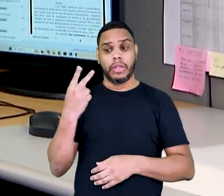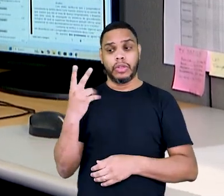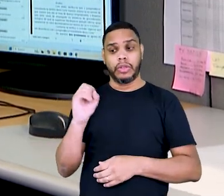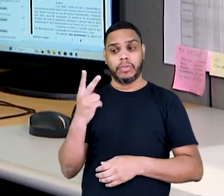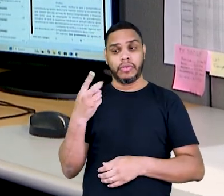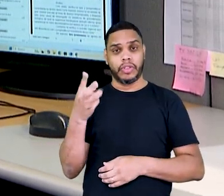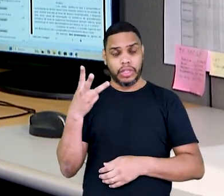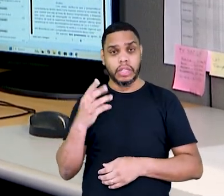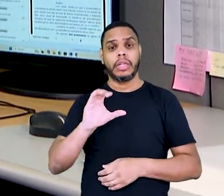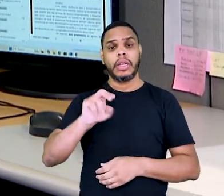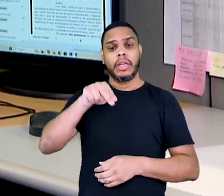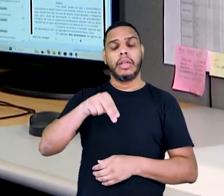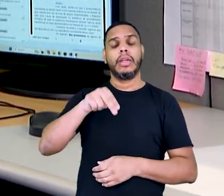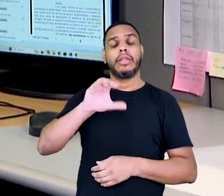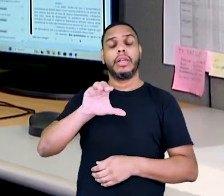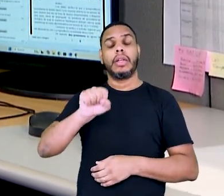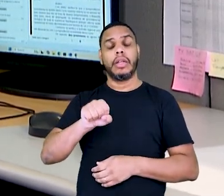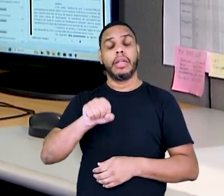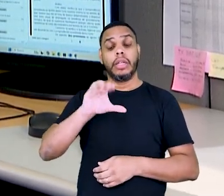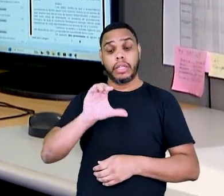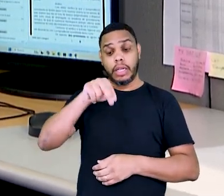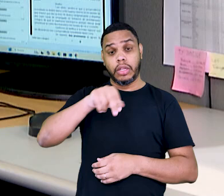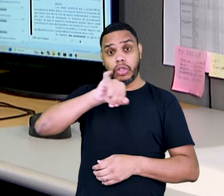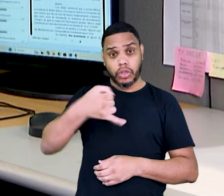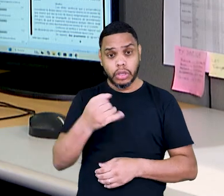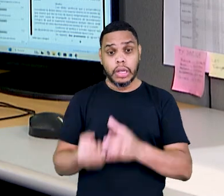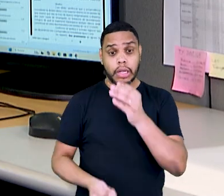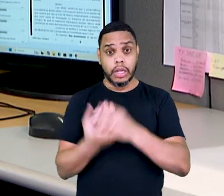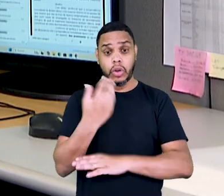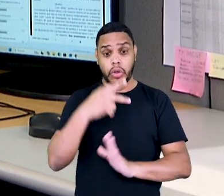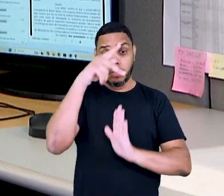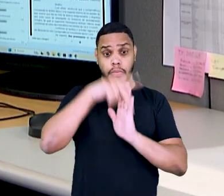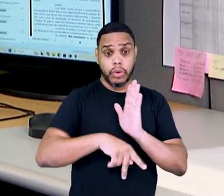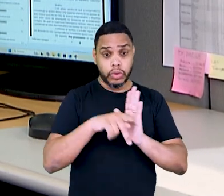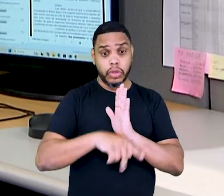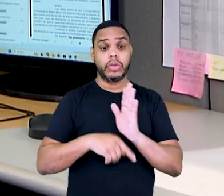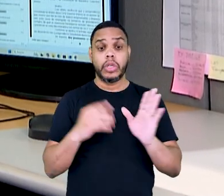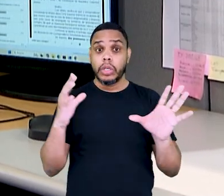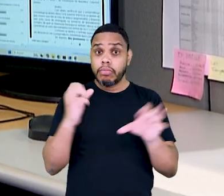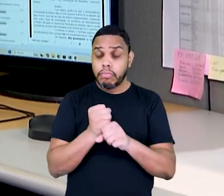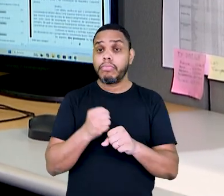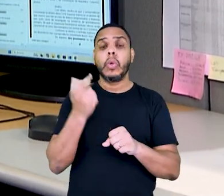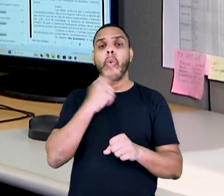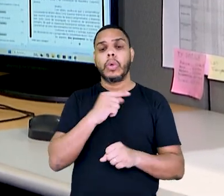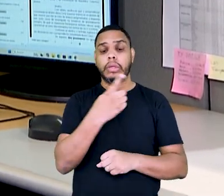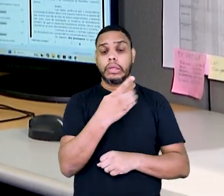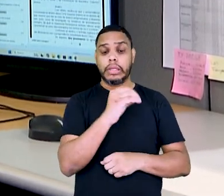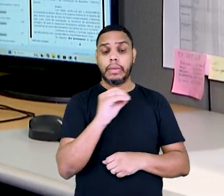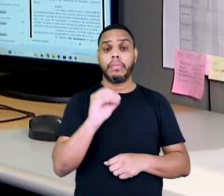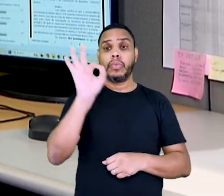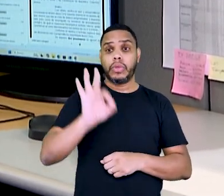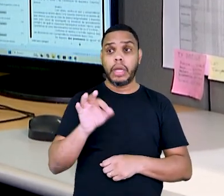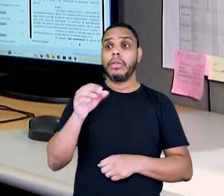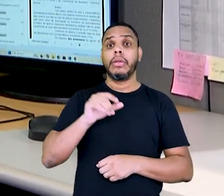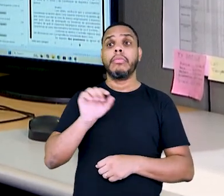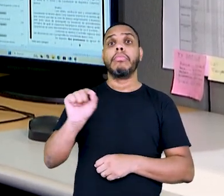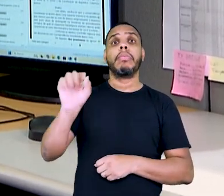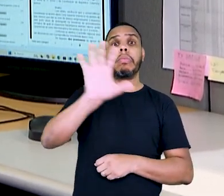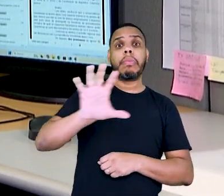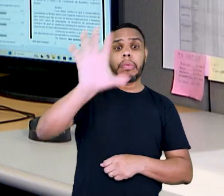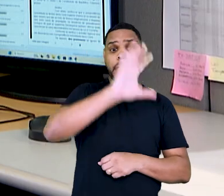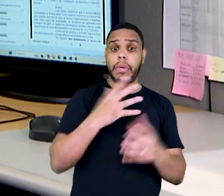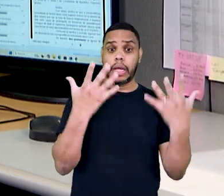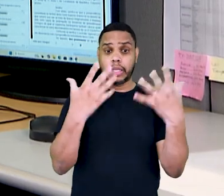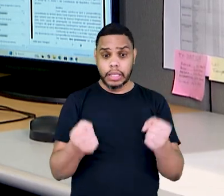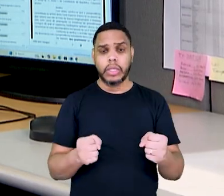Conselho Nacional de Justiça, o CNJ, lançou o projeto com esse fim e obteve 100% de adesão dos tribunais. A ideia consiste na adoção de